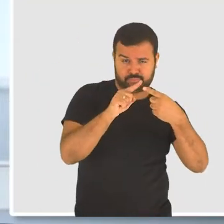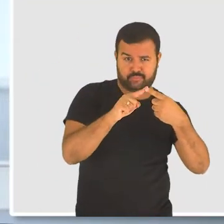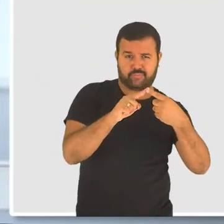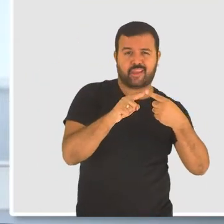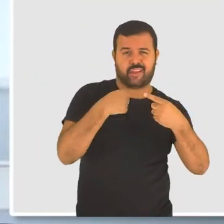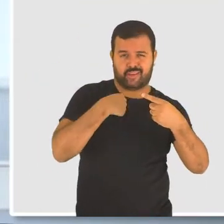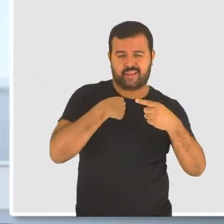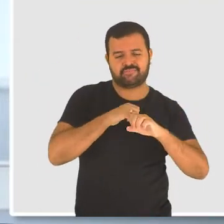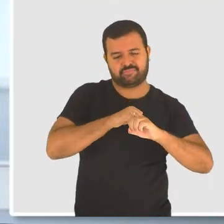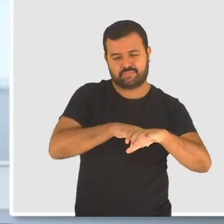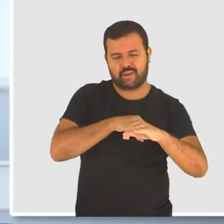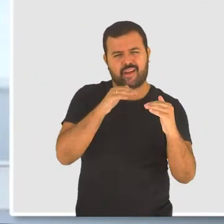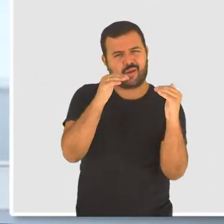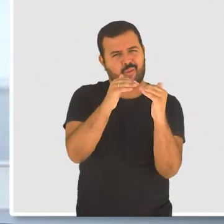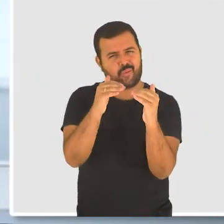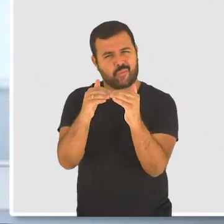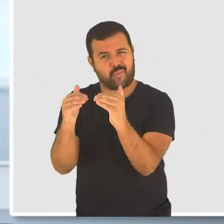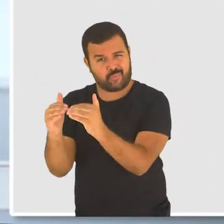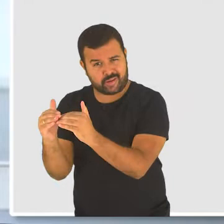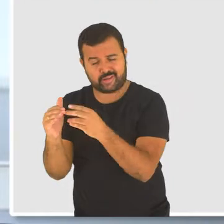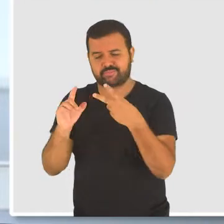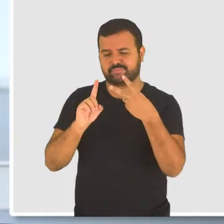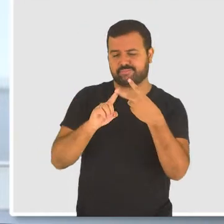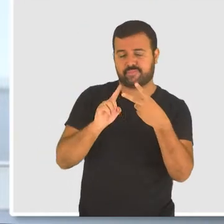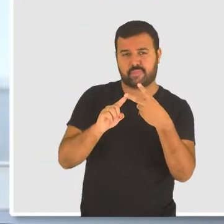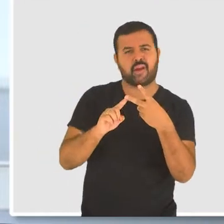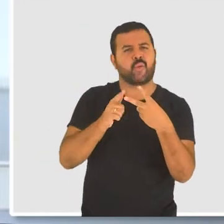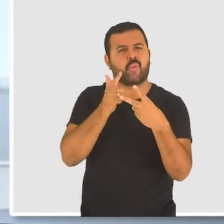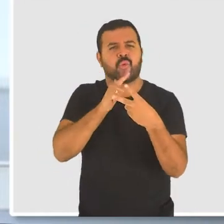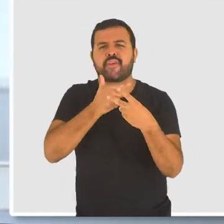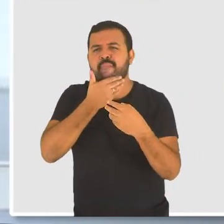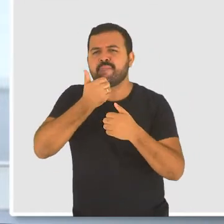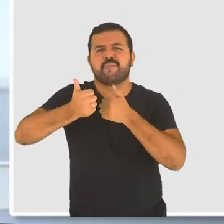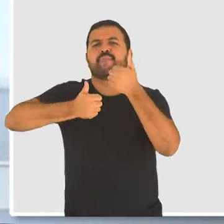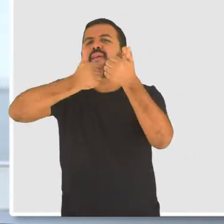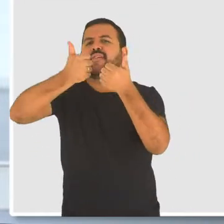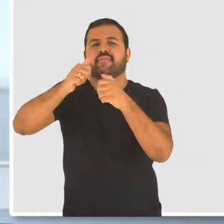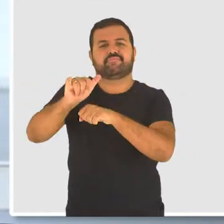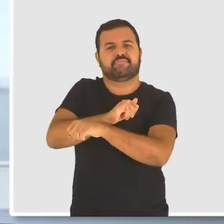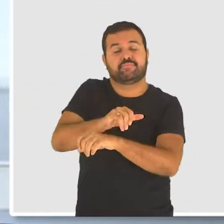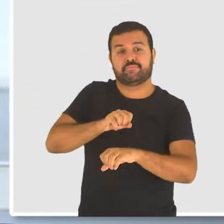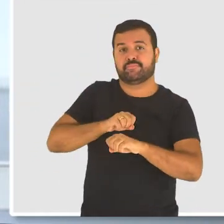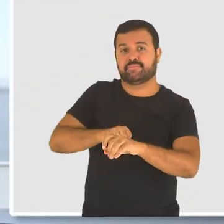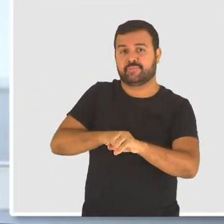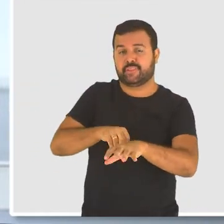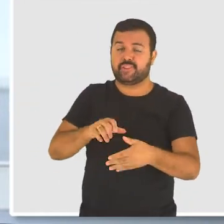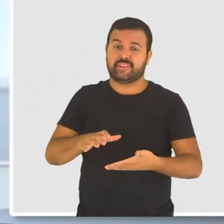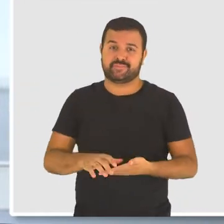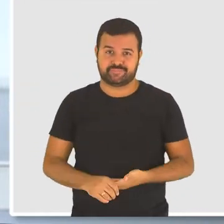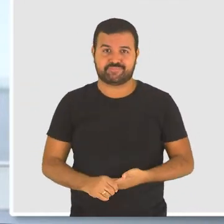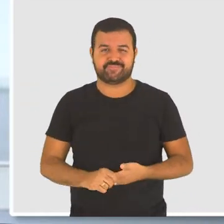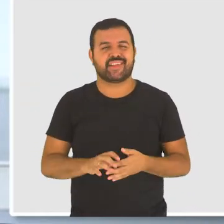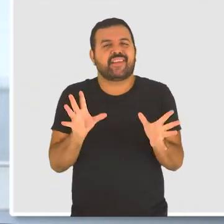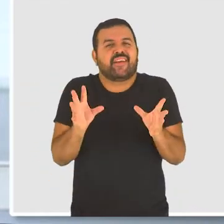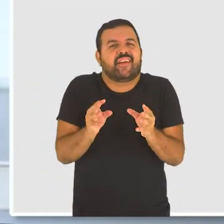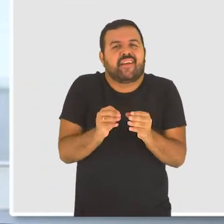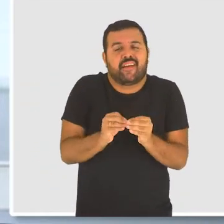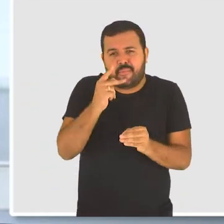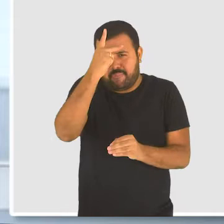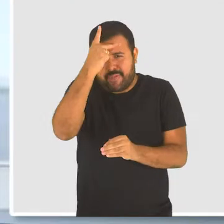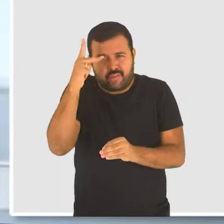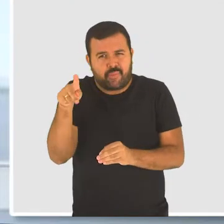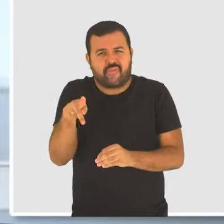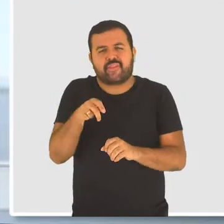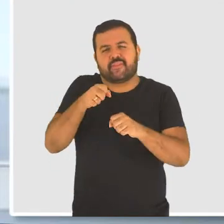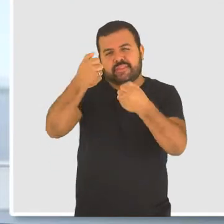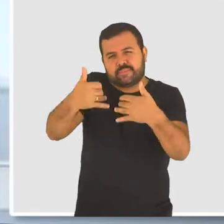fazer melhor o que eu fiz, o que eu já fiz? Então, não é só chegar numa solução